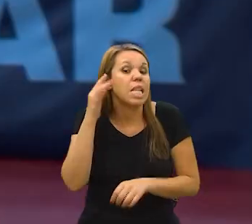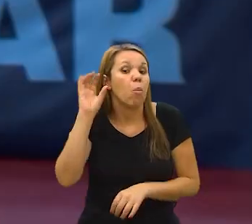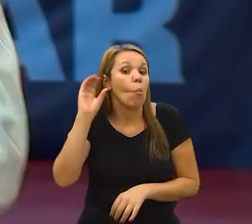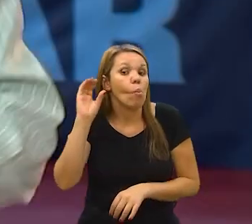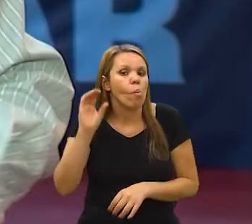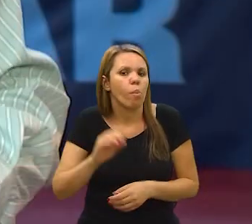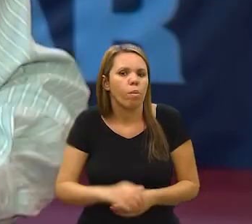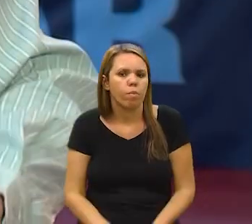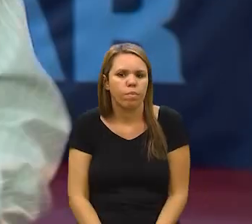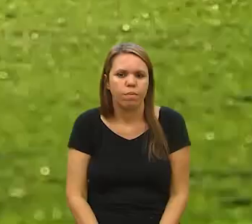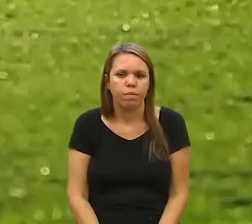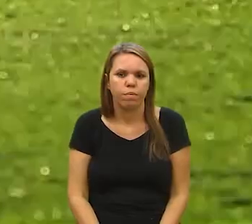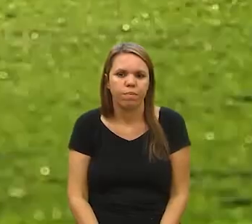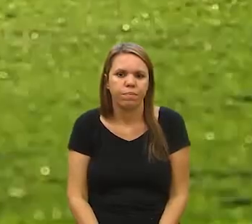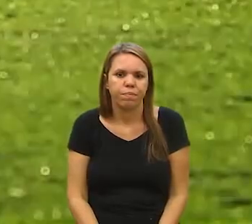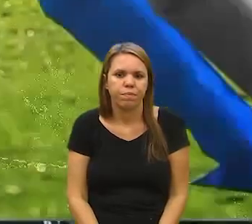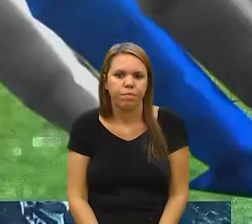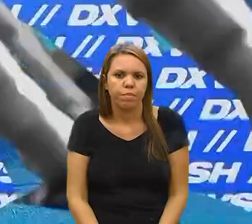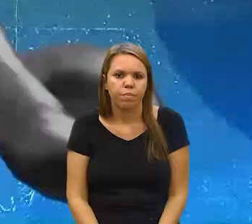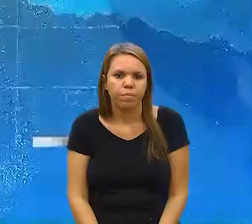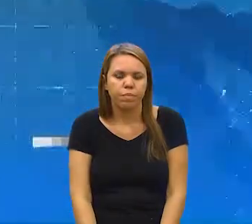O que ninguém sabe.